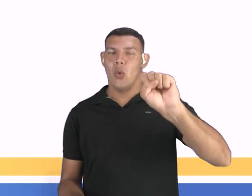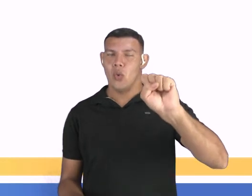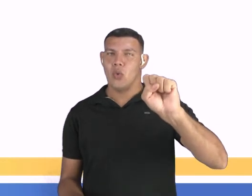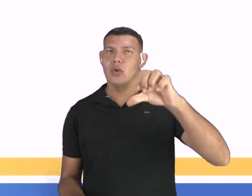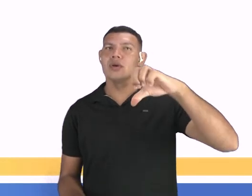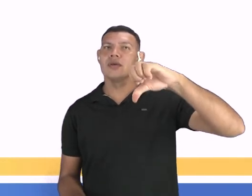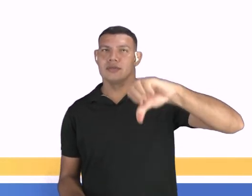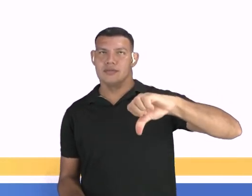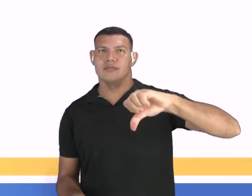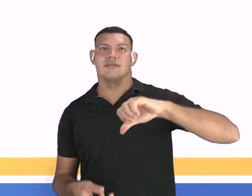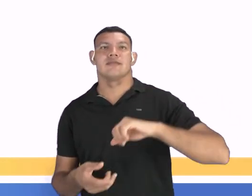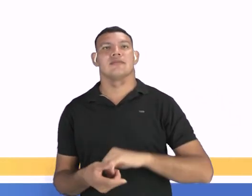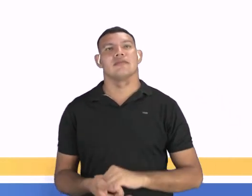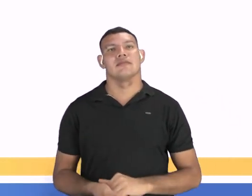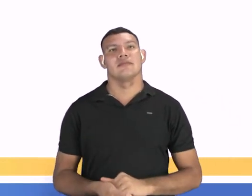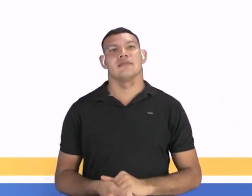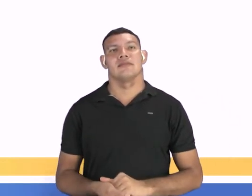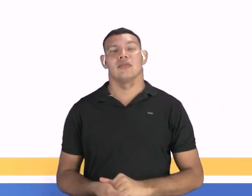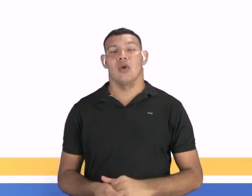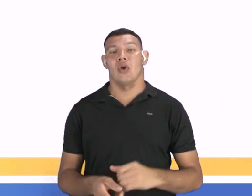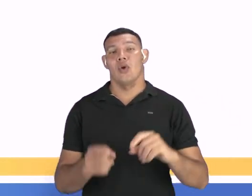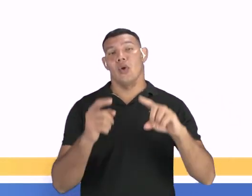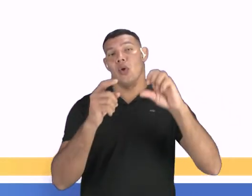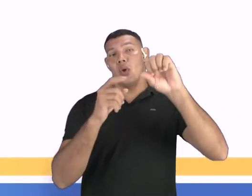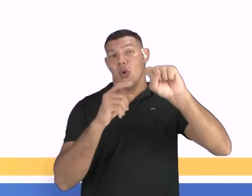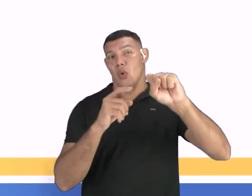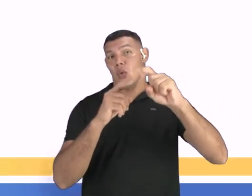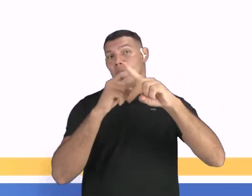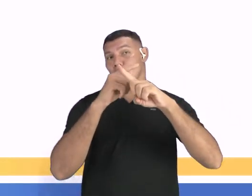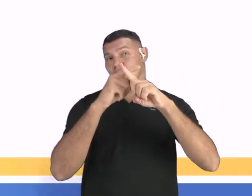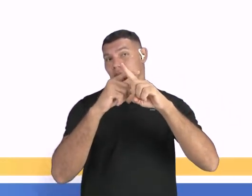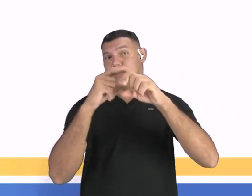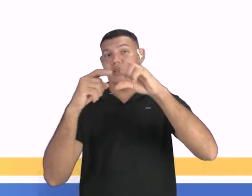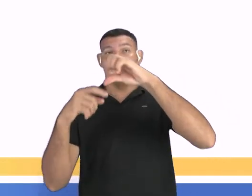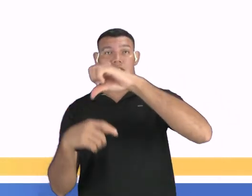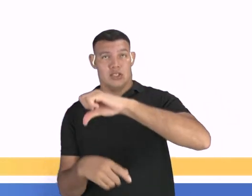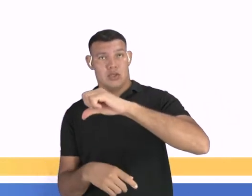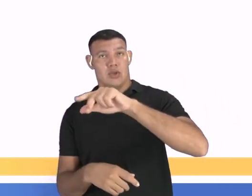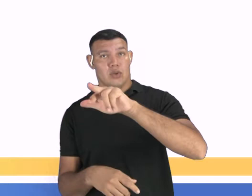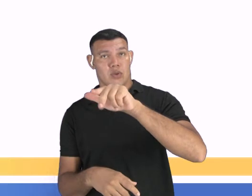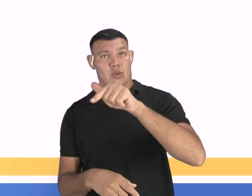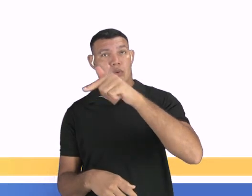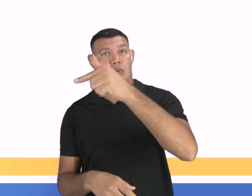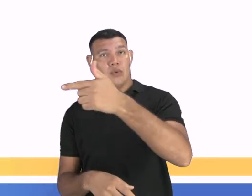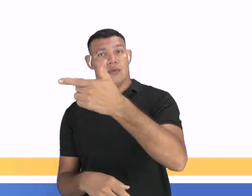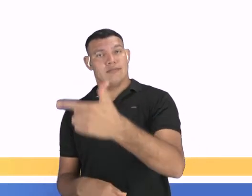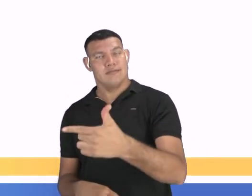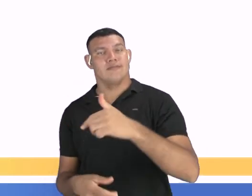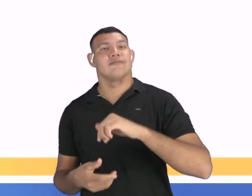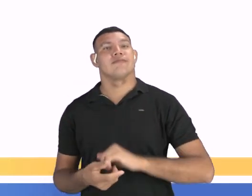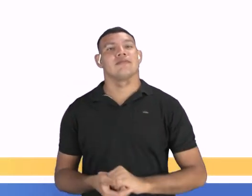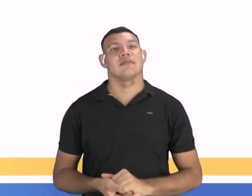9, já que 8 vezes 9 é igual a 72.